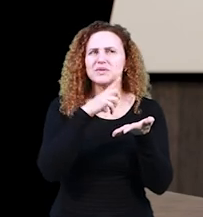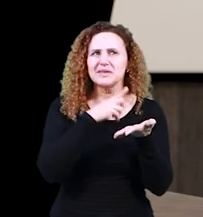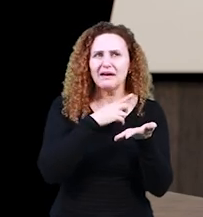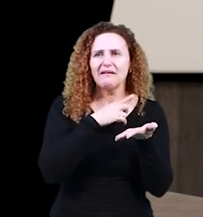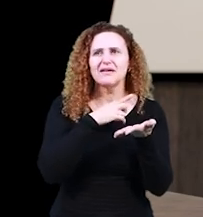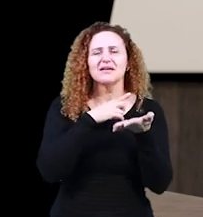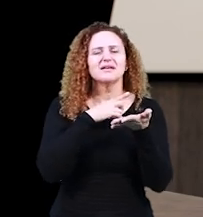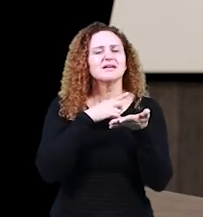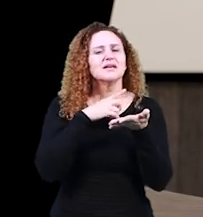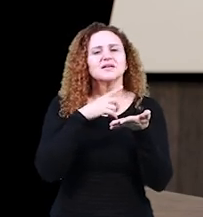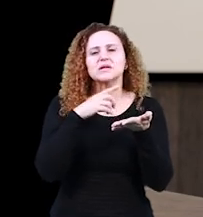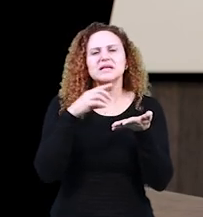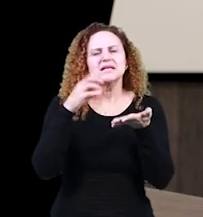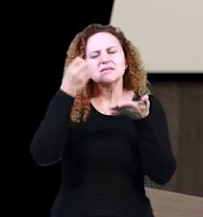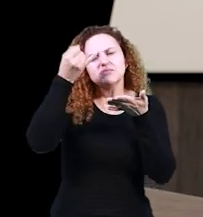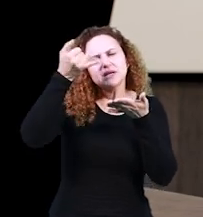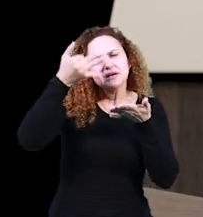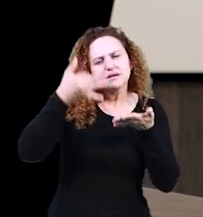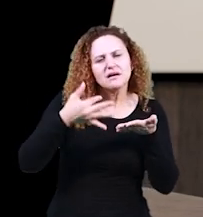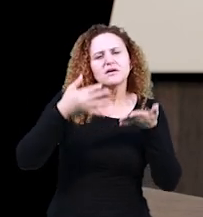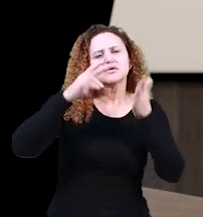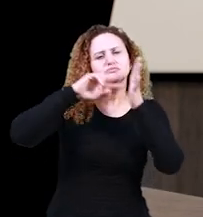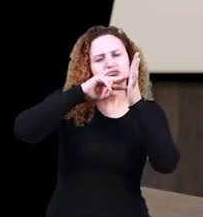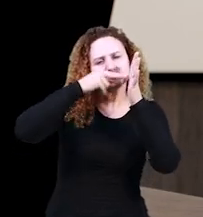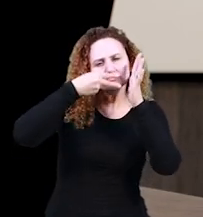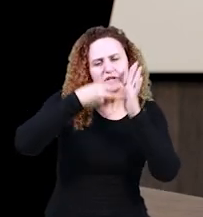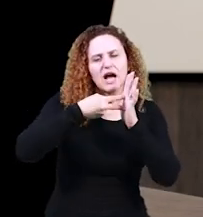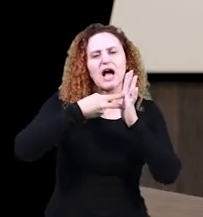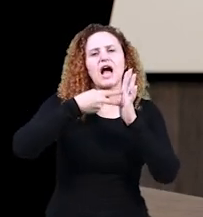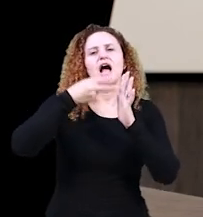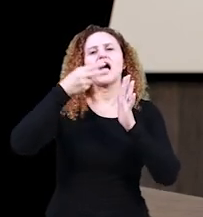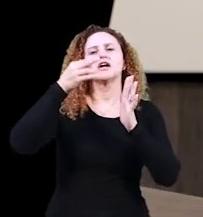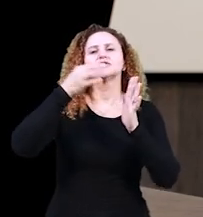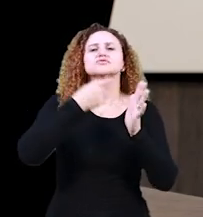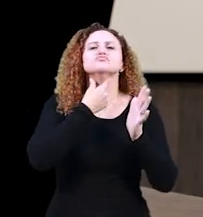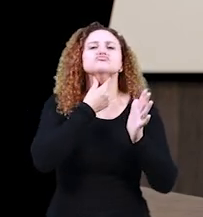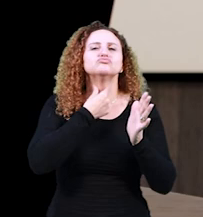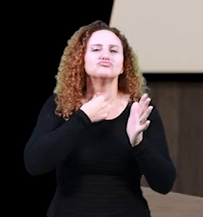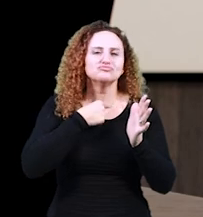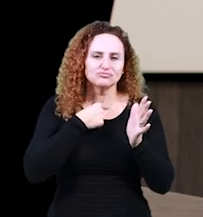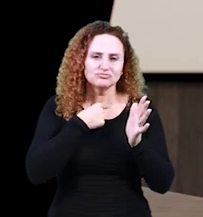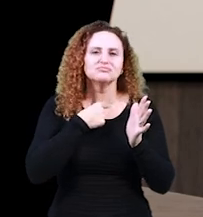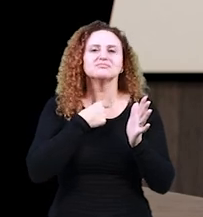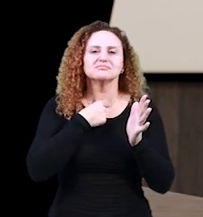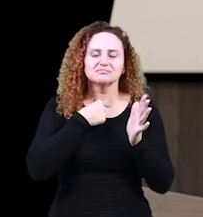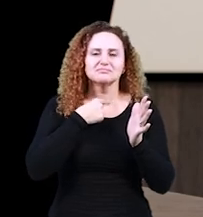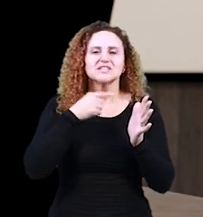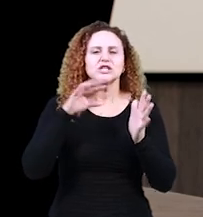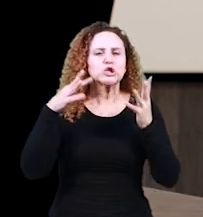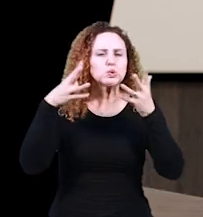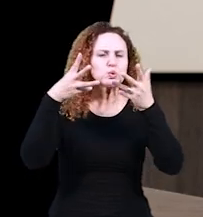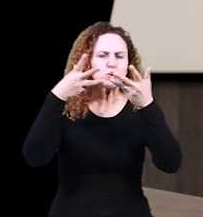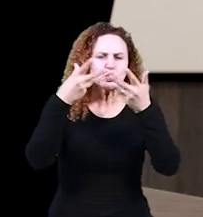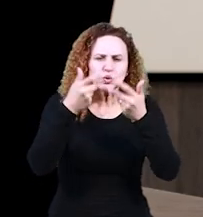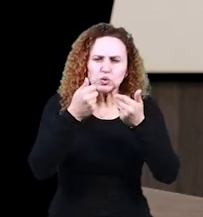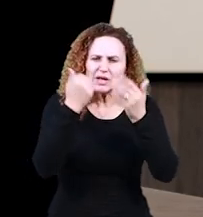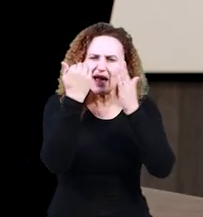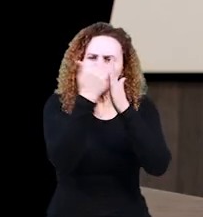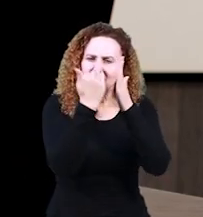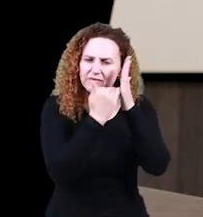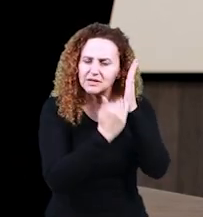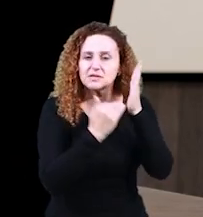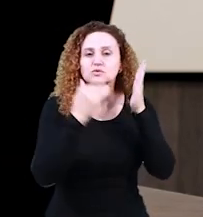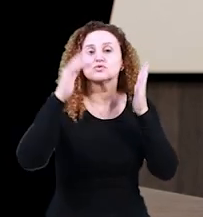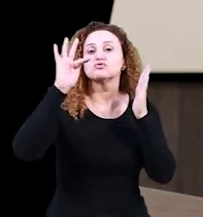O que é fonologia tem até um desenho para mostrar o aparelho fonador a classificação dos fonemas